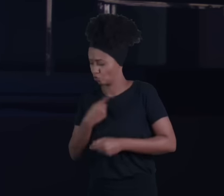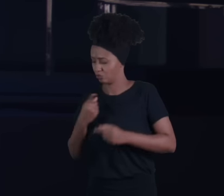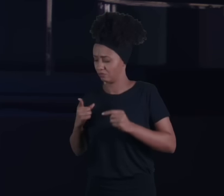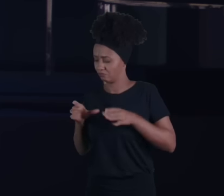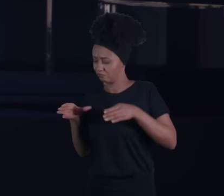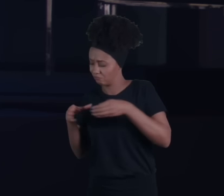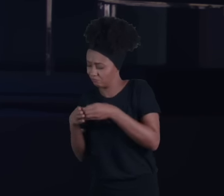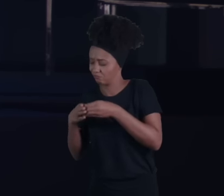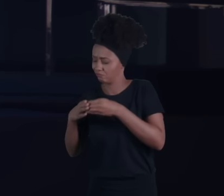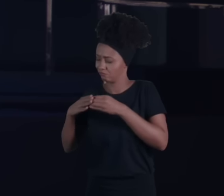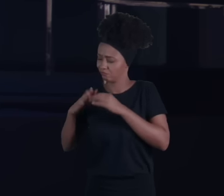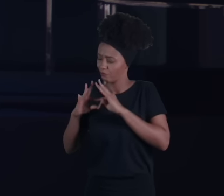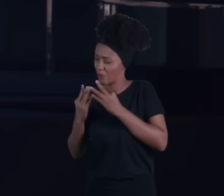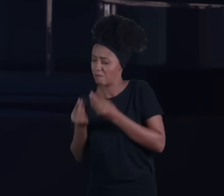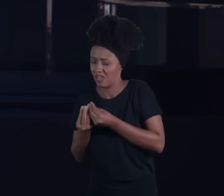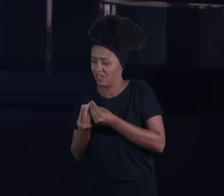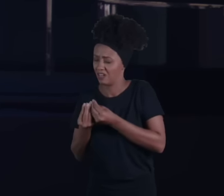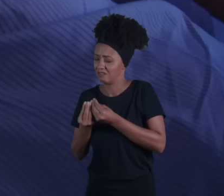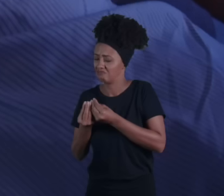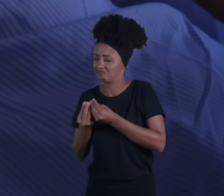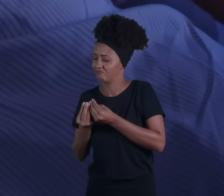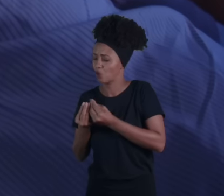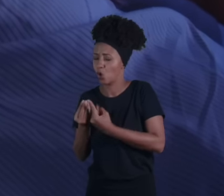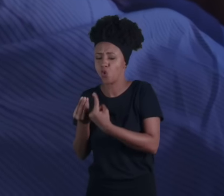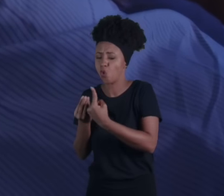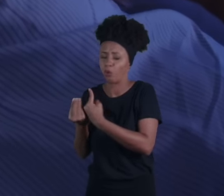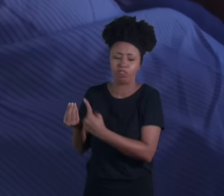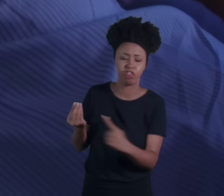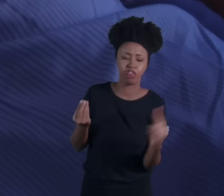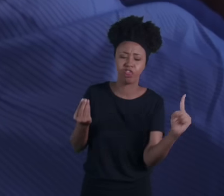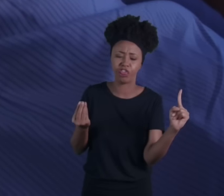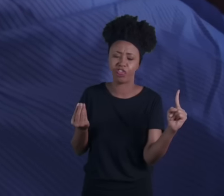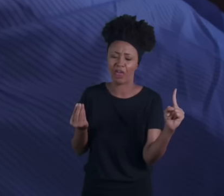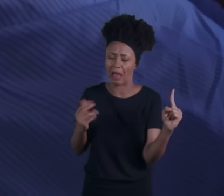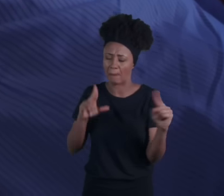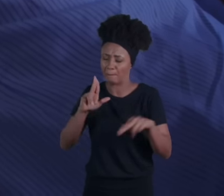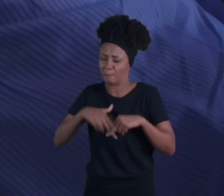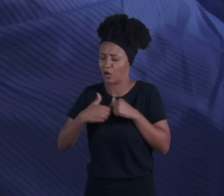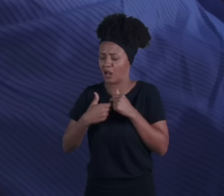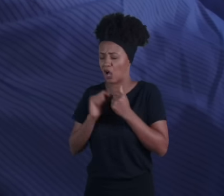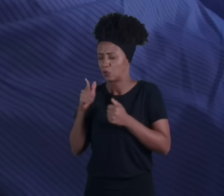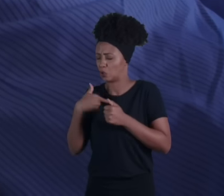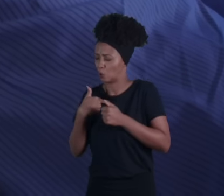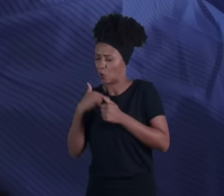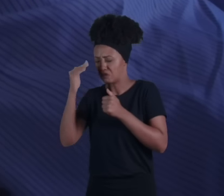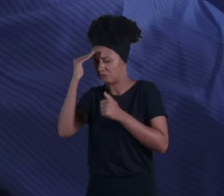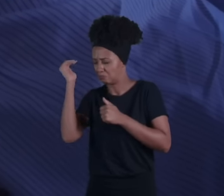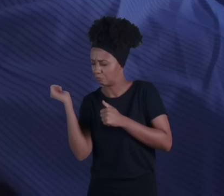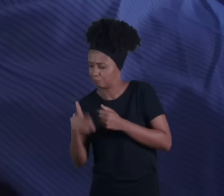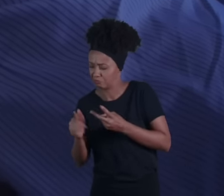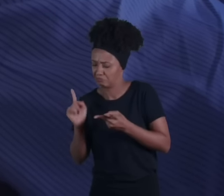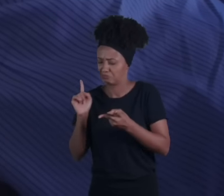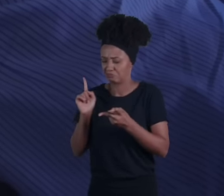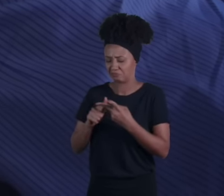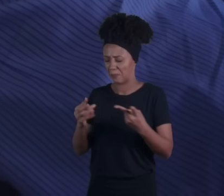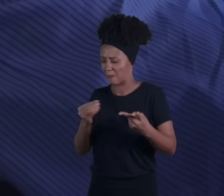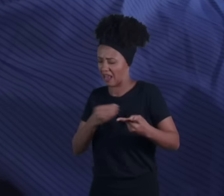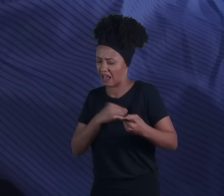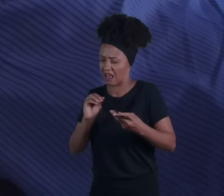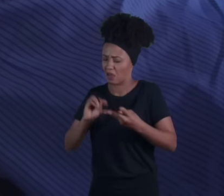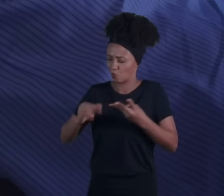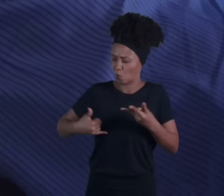ninguém se perca por causa da nossa desobediência, do nosso pecado, da nossa